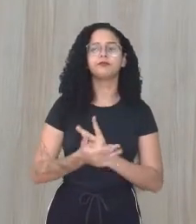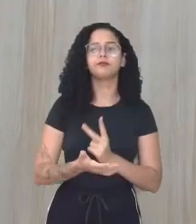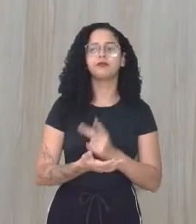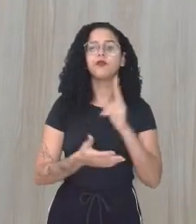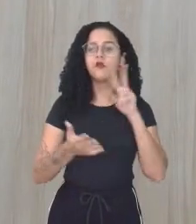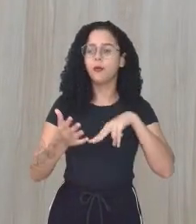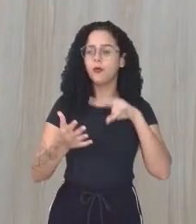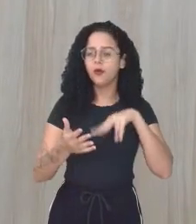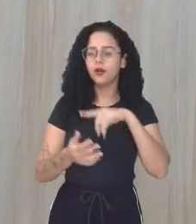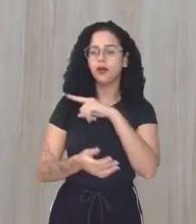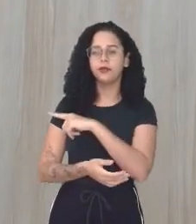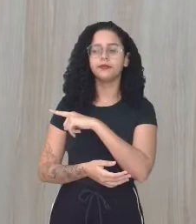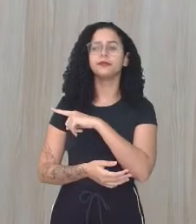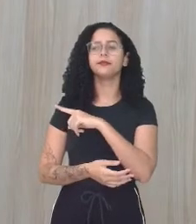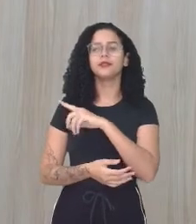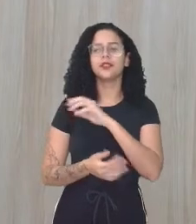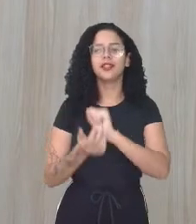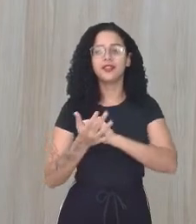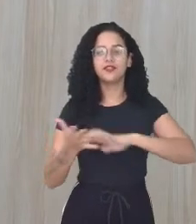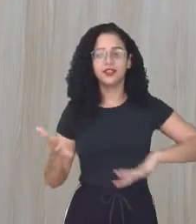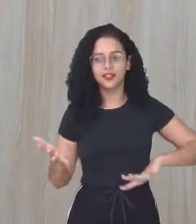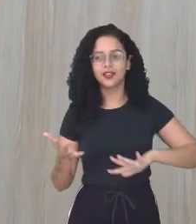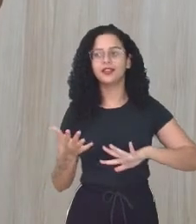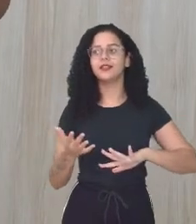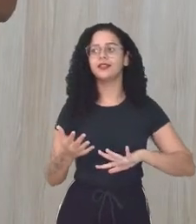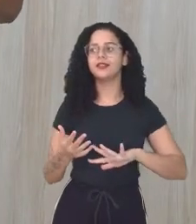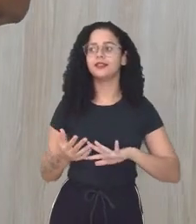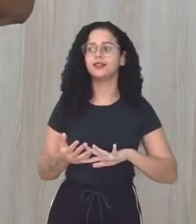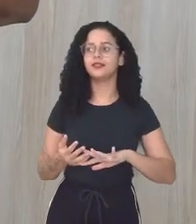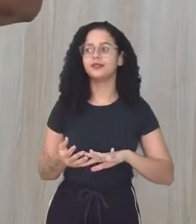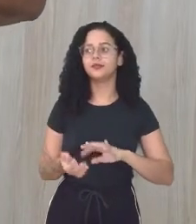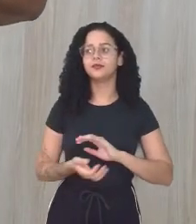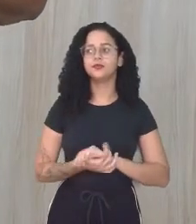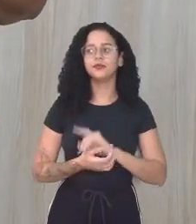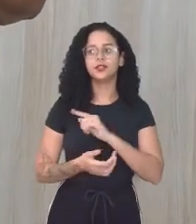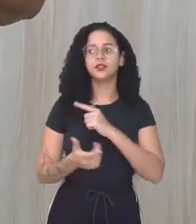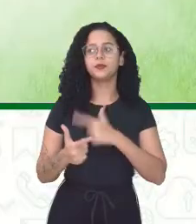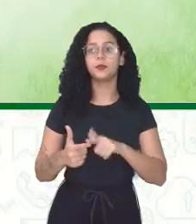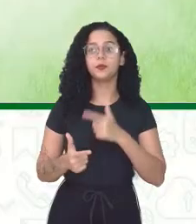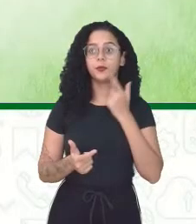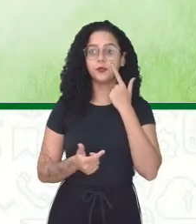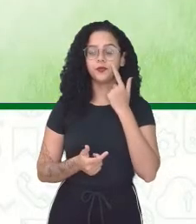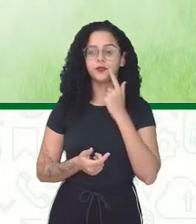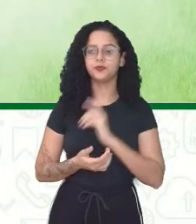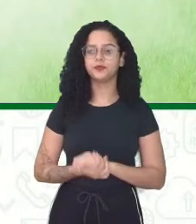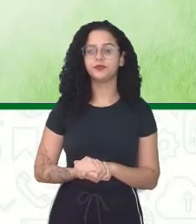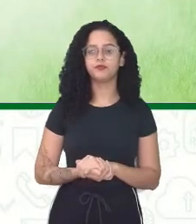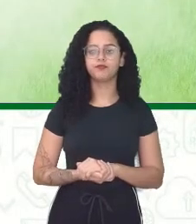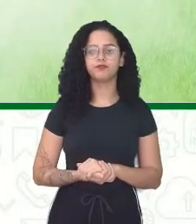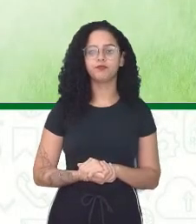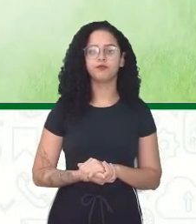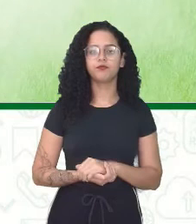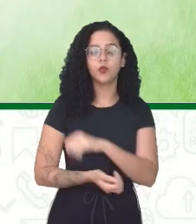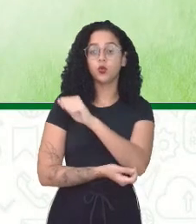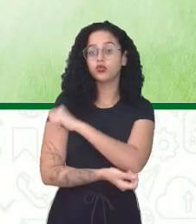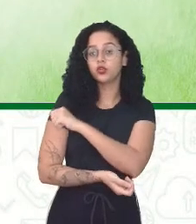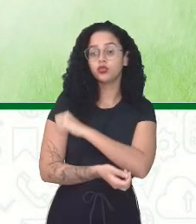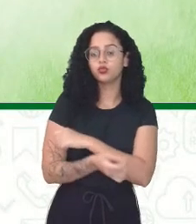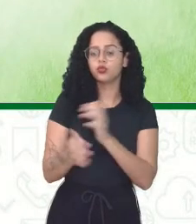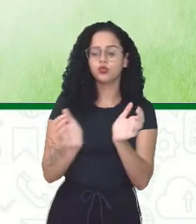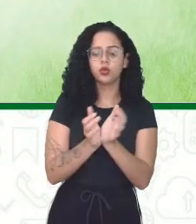Vamos ler essa tarefinha aí, esse problema? Bora lá. Os alunos de uma turma